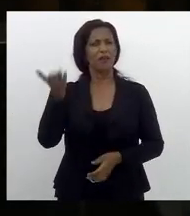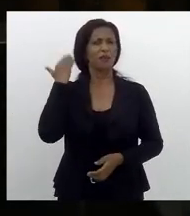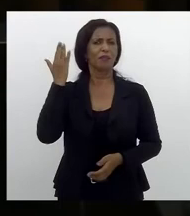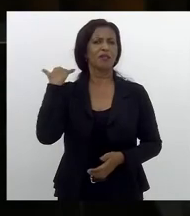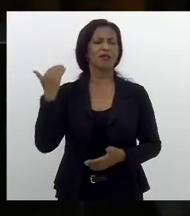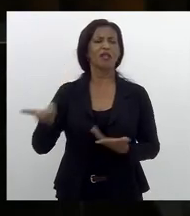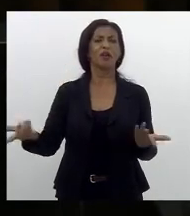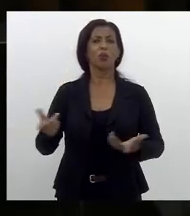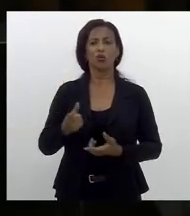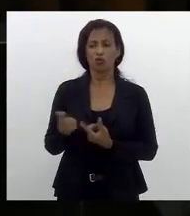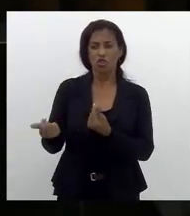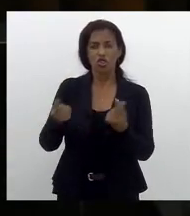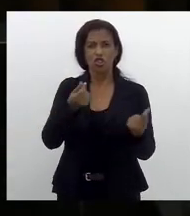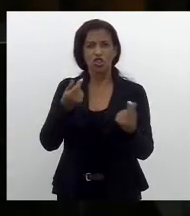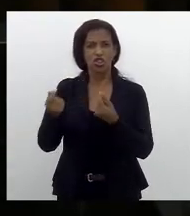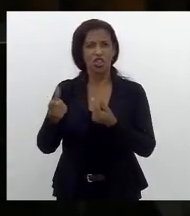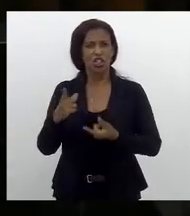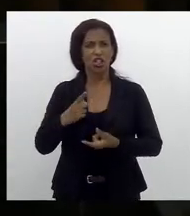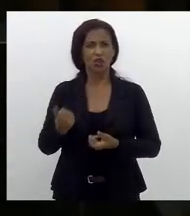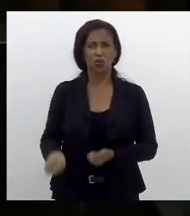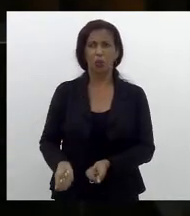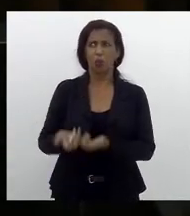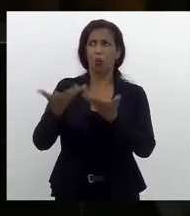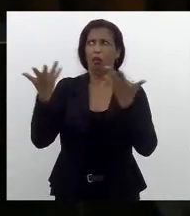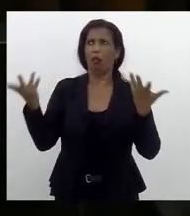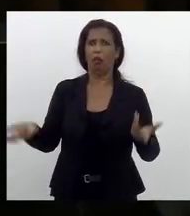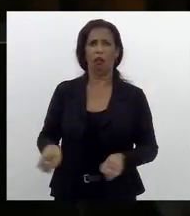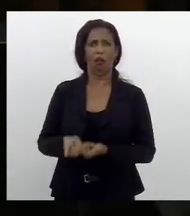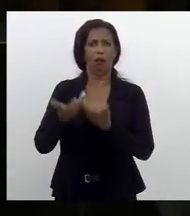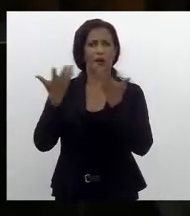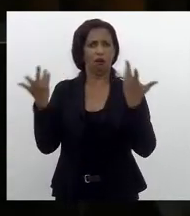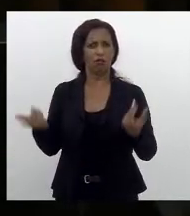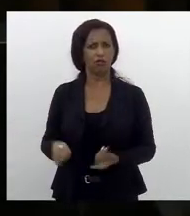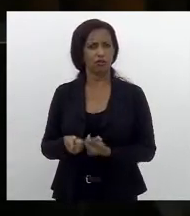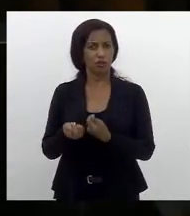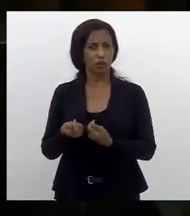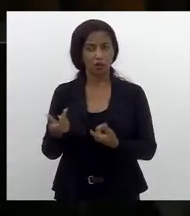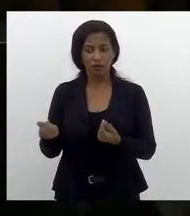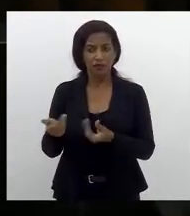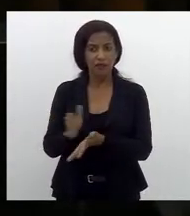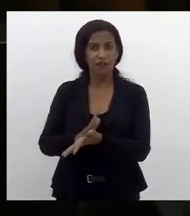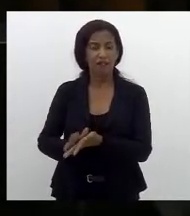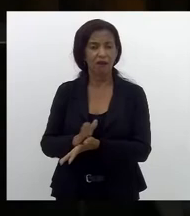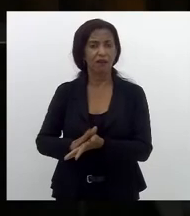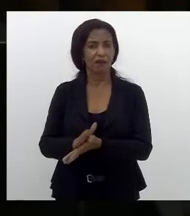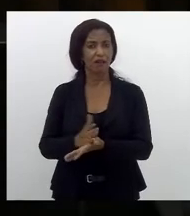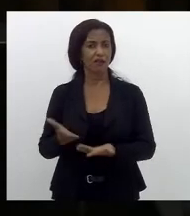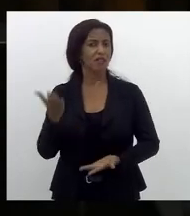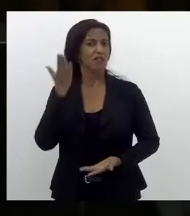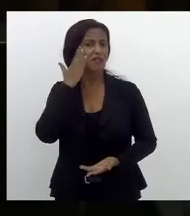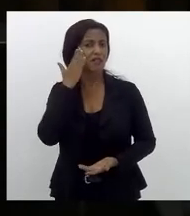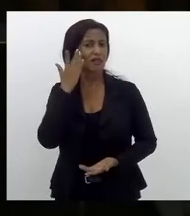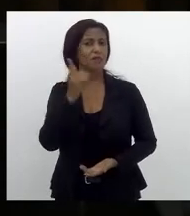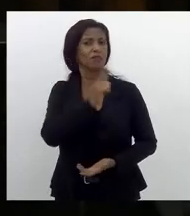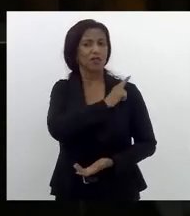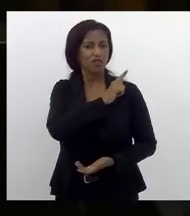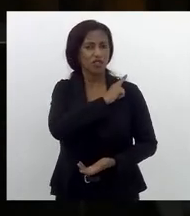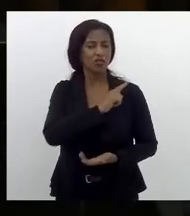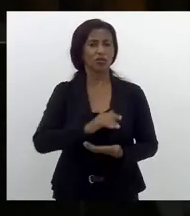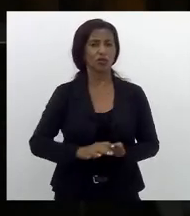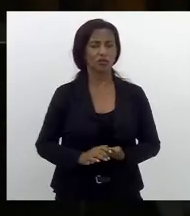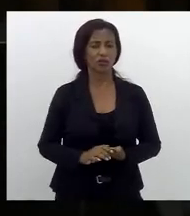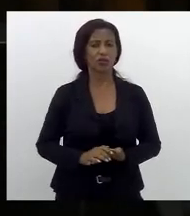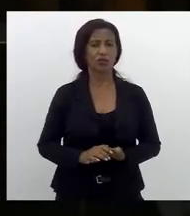aqui jorrava dinheiro até pelo esgoto, saía dinheiro, não fizeram isso, pô. Nós sabemos das gestões, da